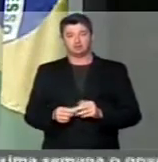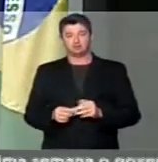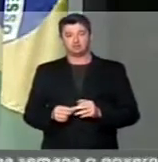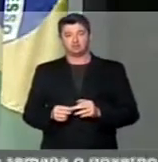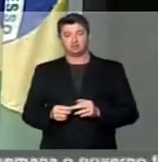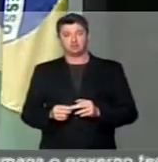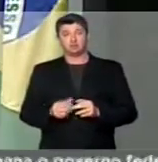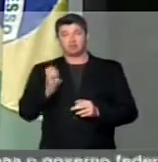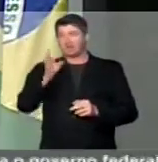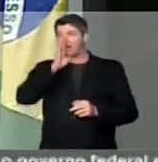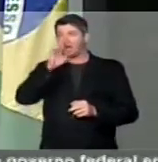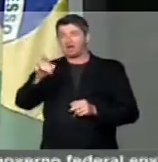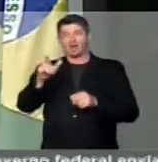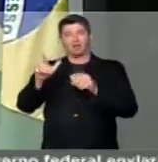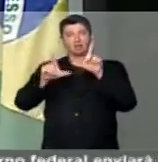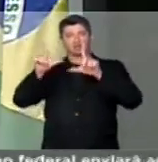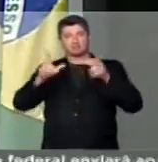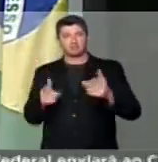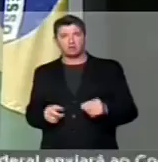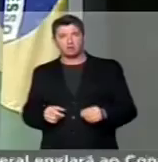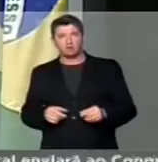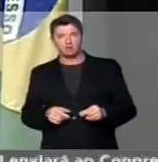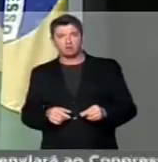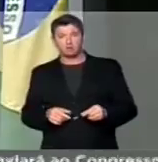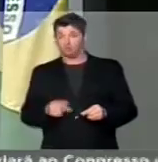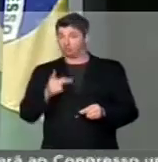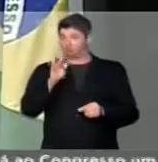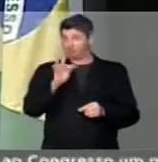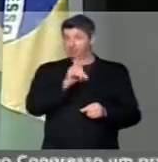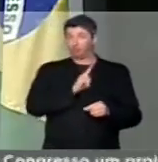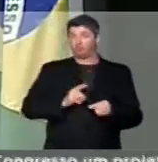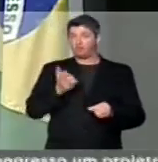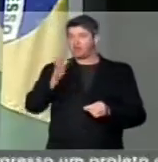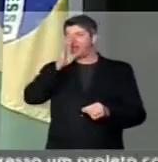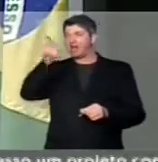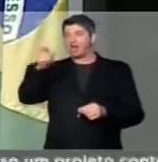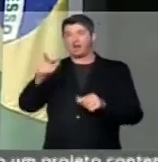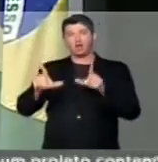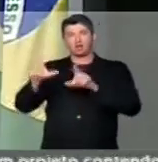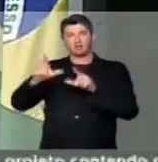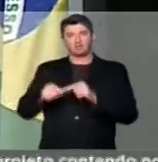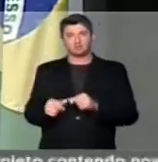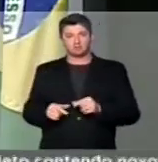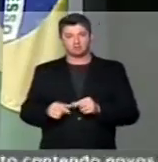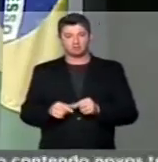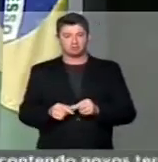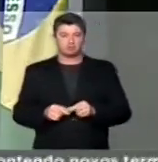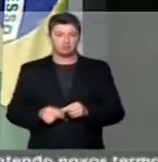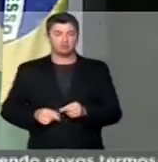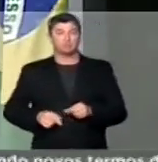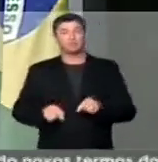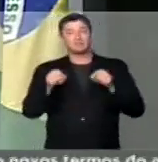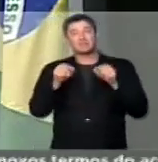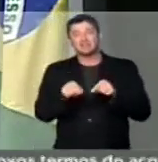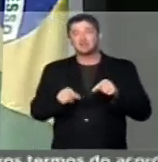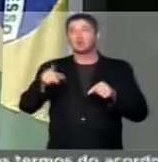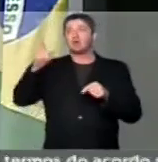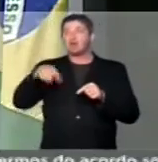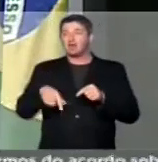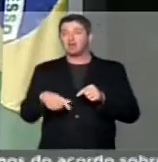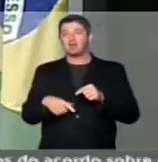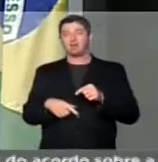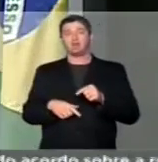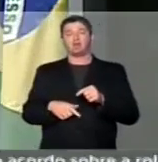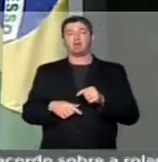Quer calar a imprensa? Quem não sabe que o PT e o governo quer calar a imprensa? Isso aí é